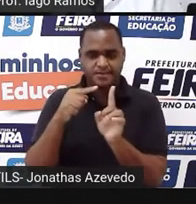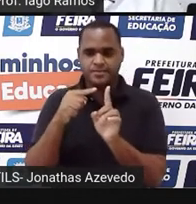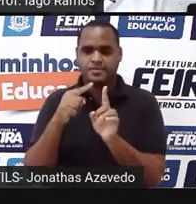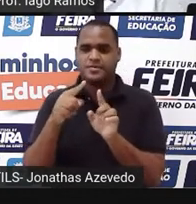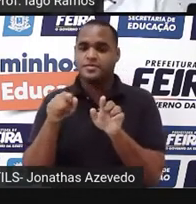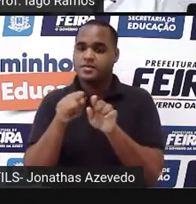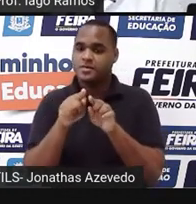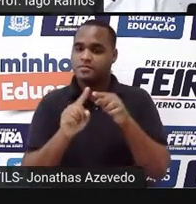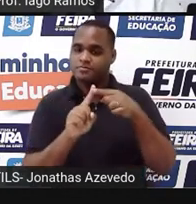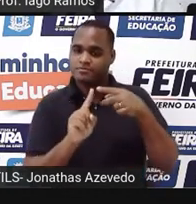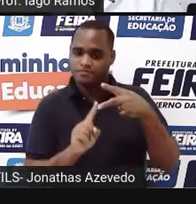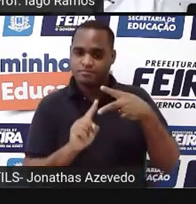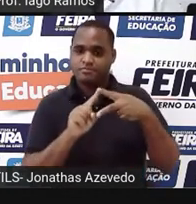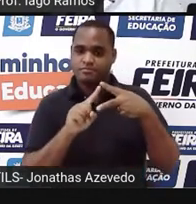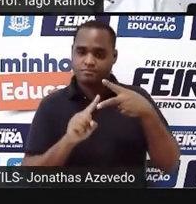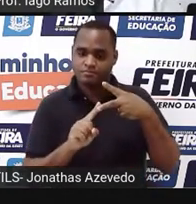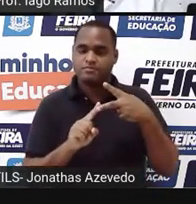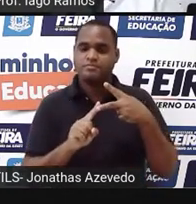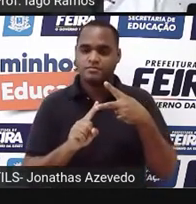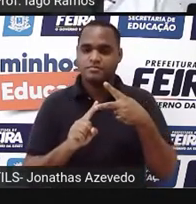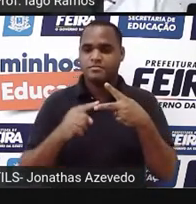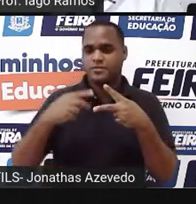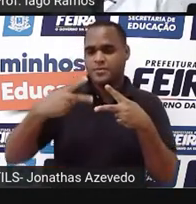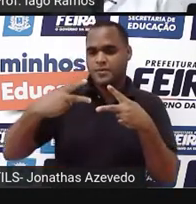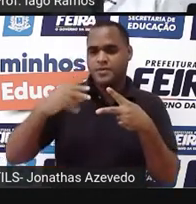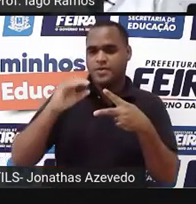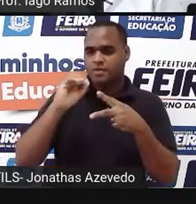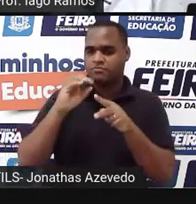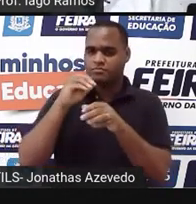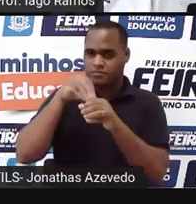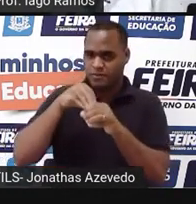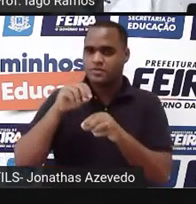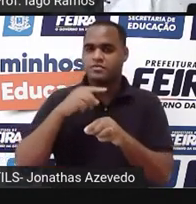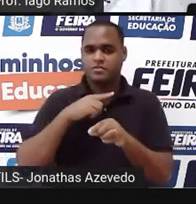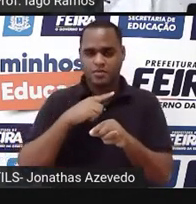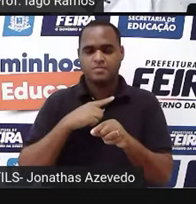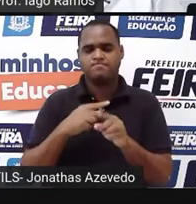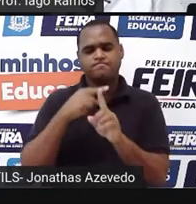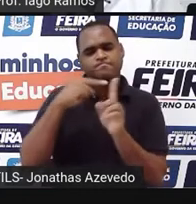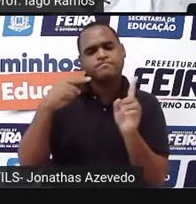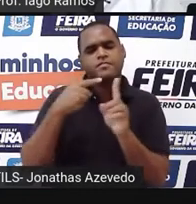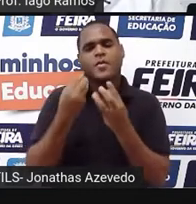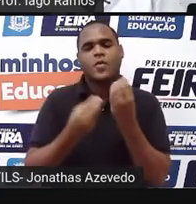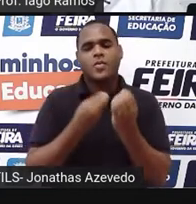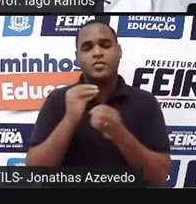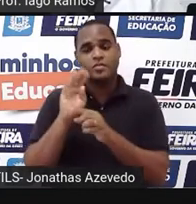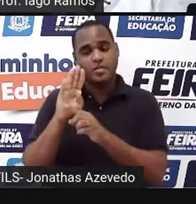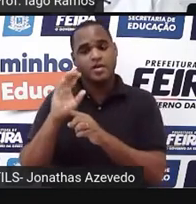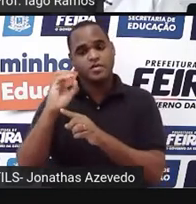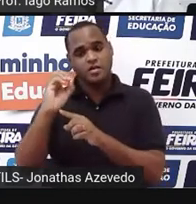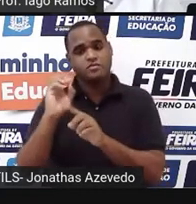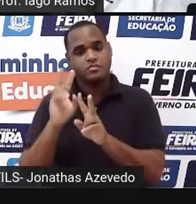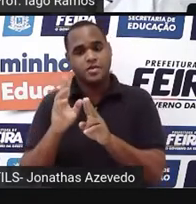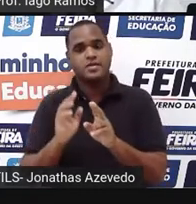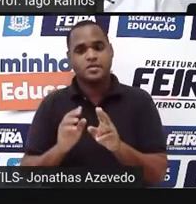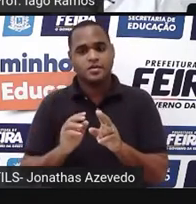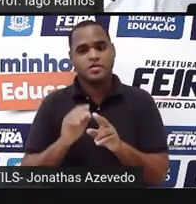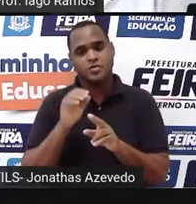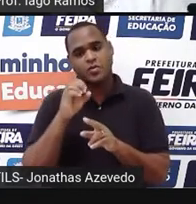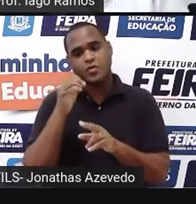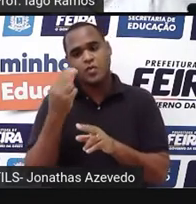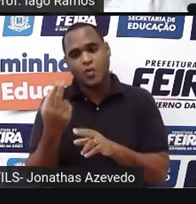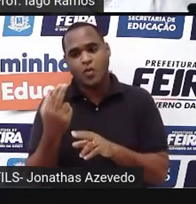E há dois tipos de equações do segundo grau incompletas, né? É quando o coeficiente B é igual a zero,